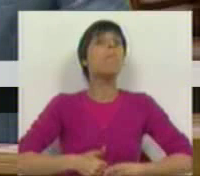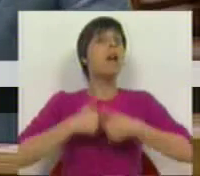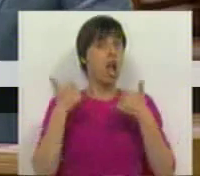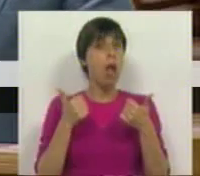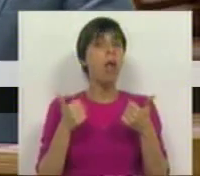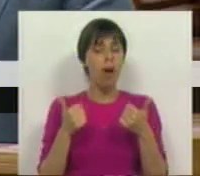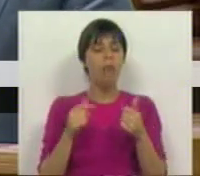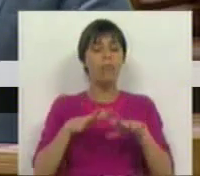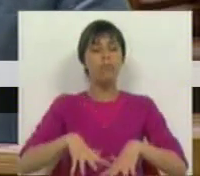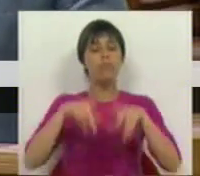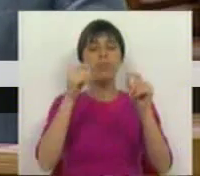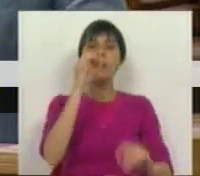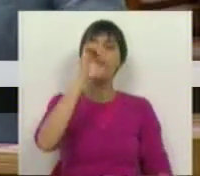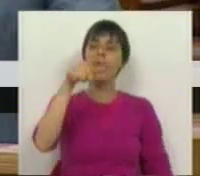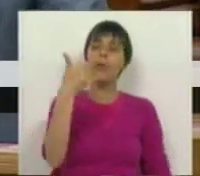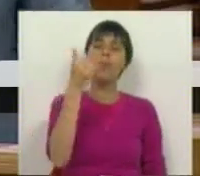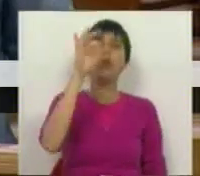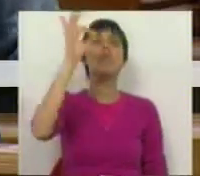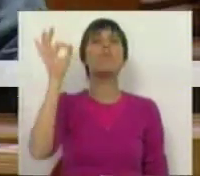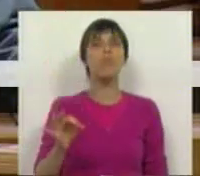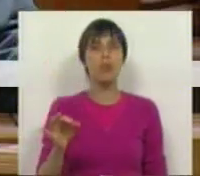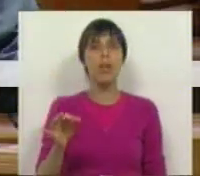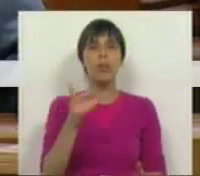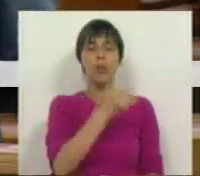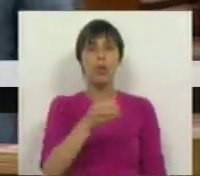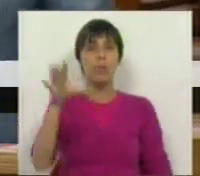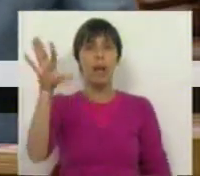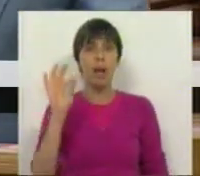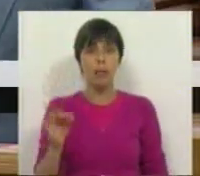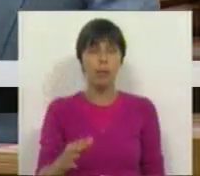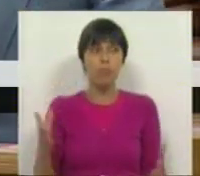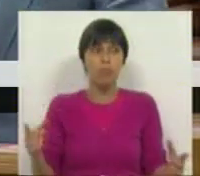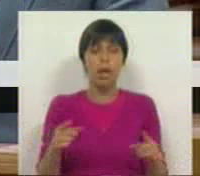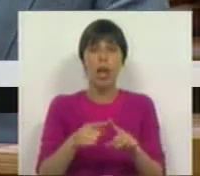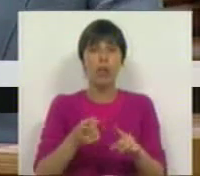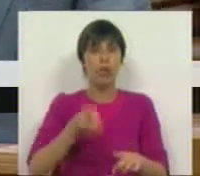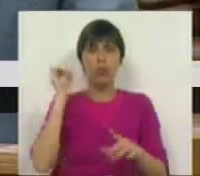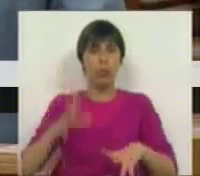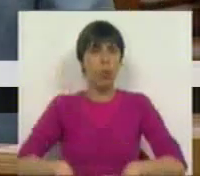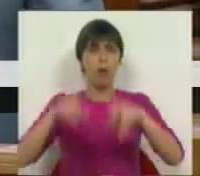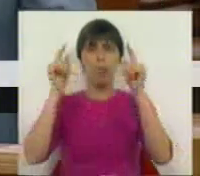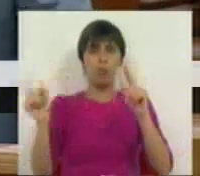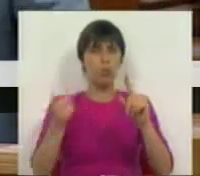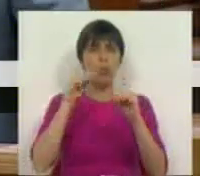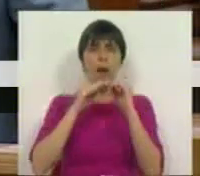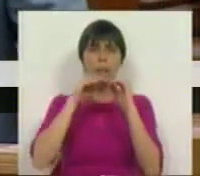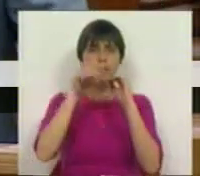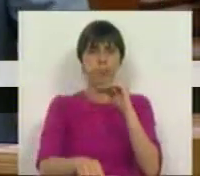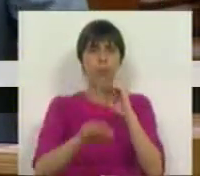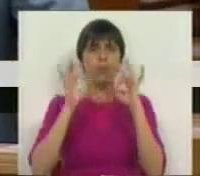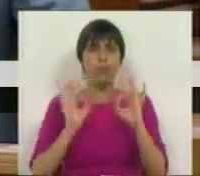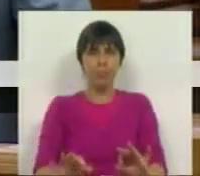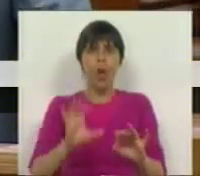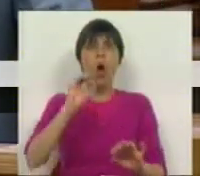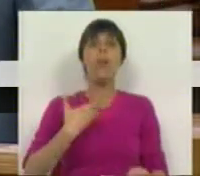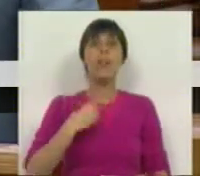melhor, teremos um crescimento de 0,2% em 2014. Ora, isso não é crescimento, senhoras e senhores deputados, isso é estagnação. E o